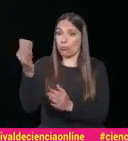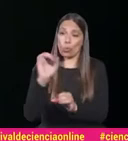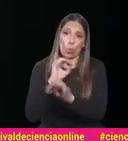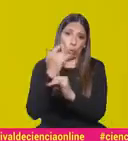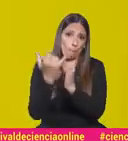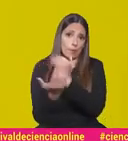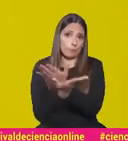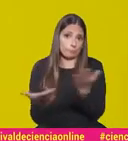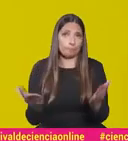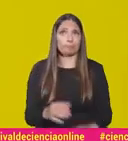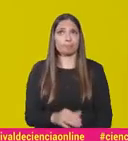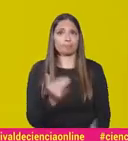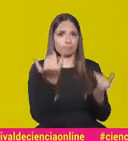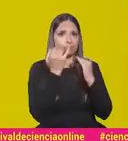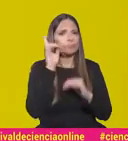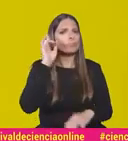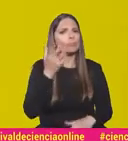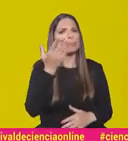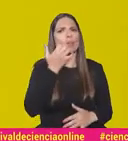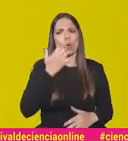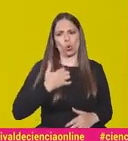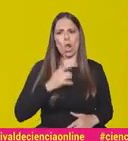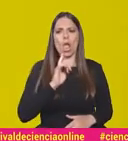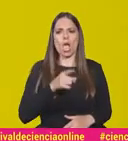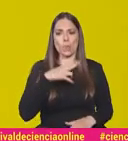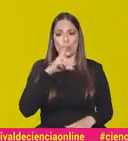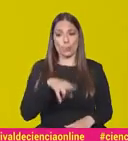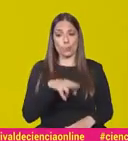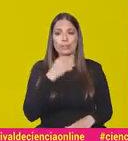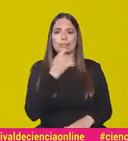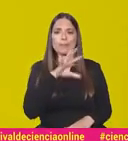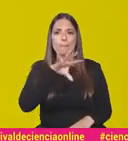de riscos. E há um dado muito importante, que nos orgulha bastante, que diz que Portugal é um